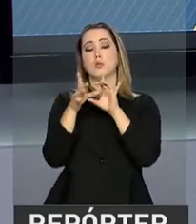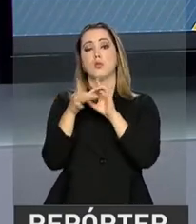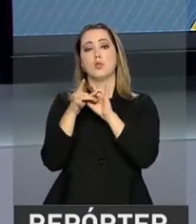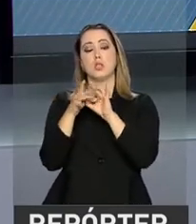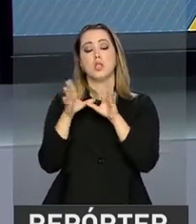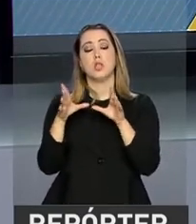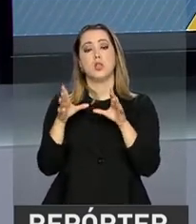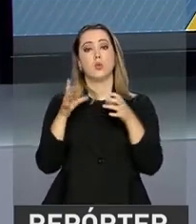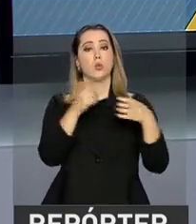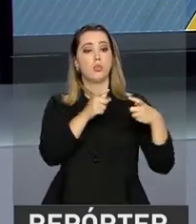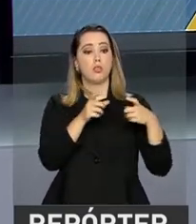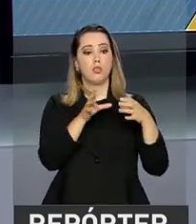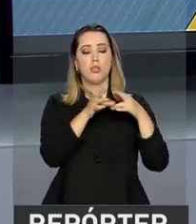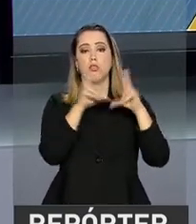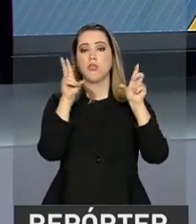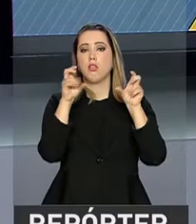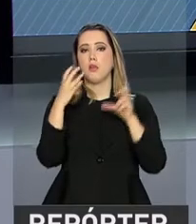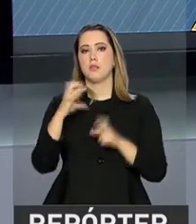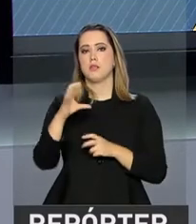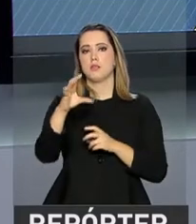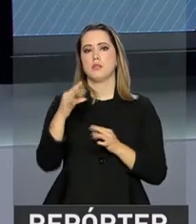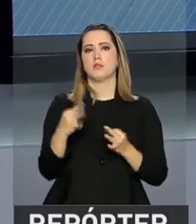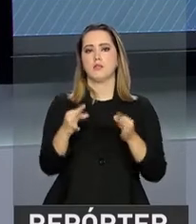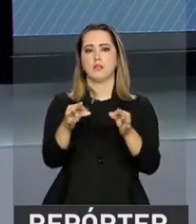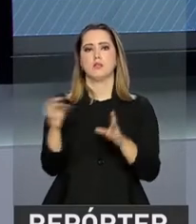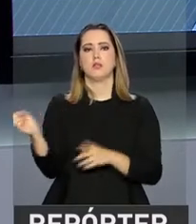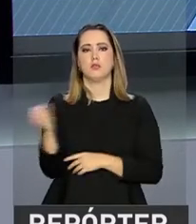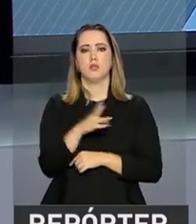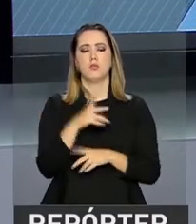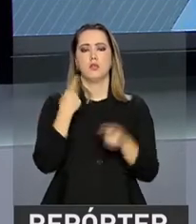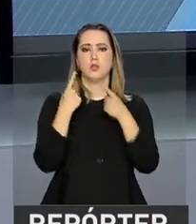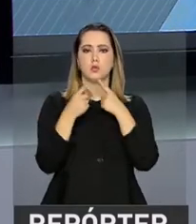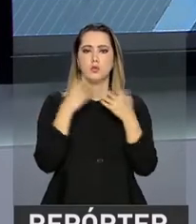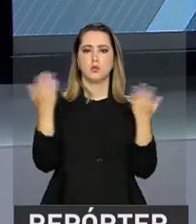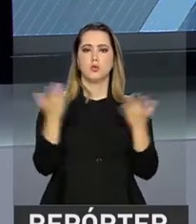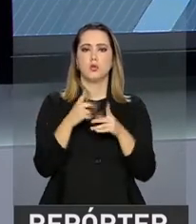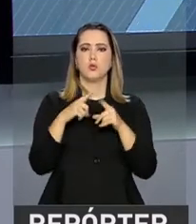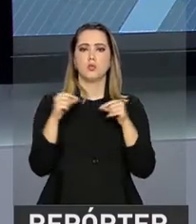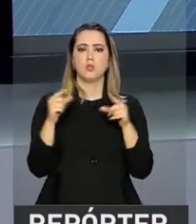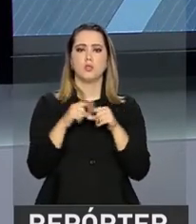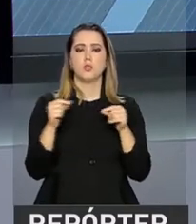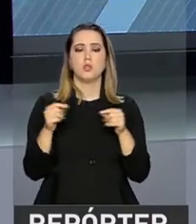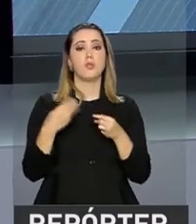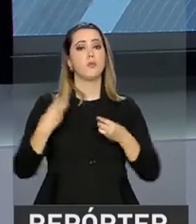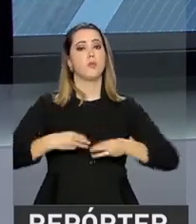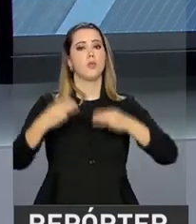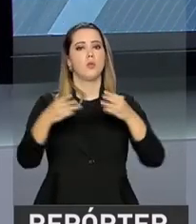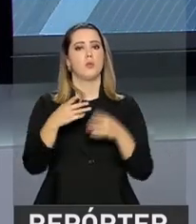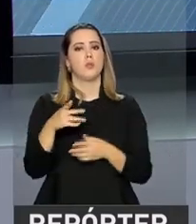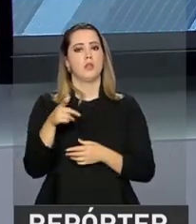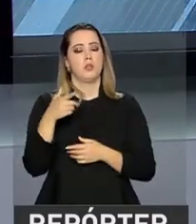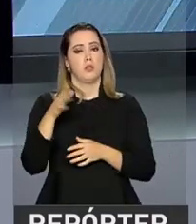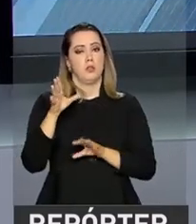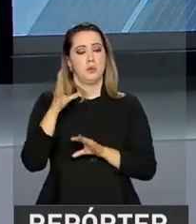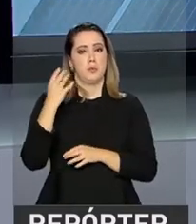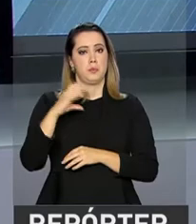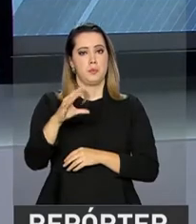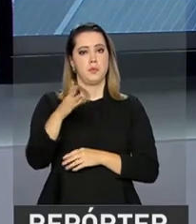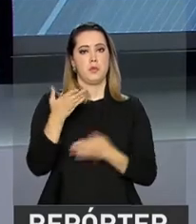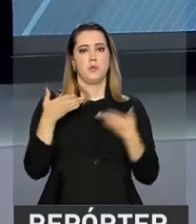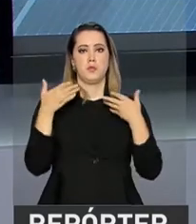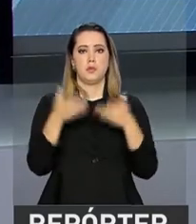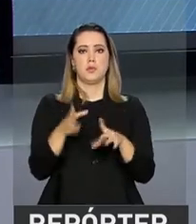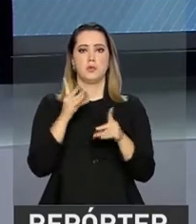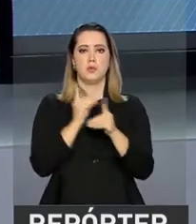como ciência tecnologia e inovação foram discutidos em um seminário hoje em brasília o ministro gilberto kassab que participou do encontro